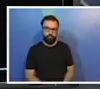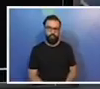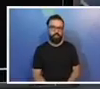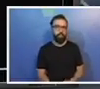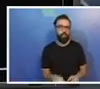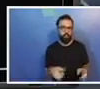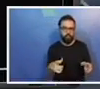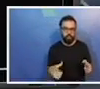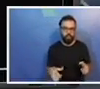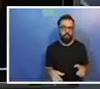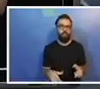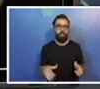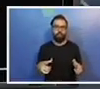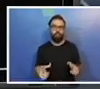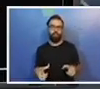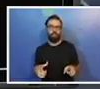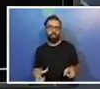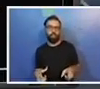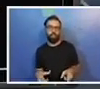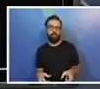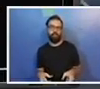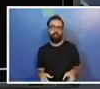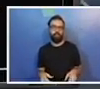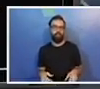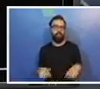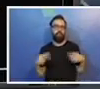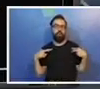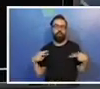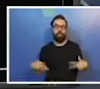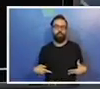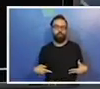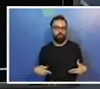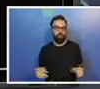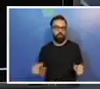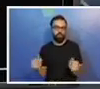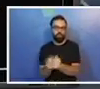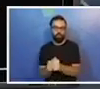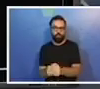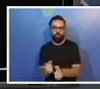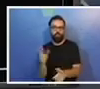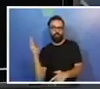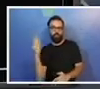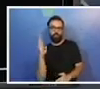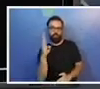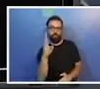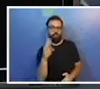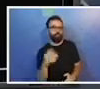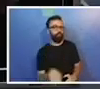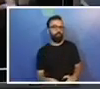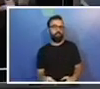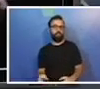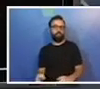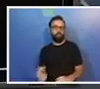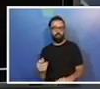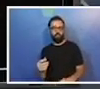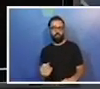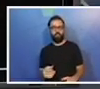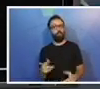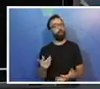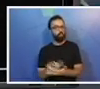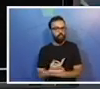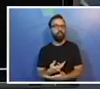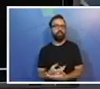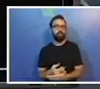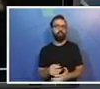o tubarão? Sim. Os tubarões não atacam. Quer dizer, nós, seres humanos, somos alimentos naturais dos